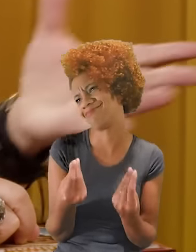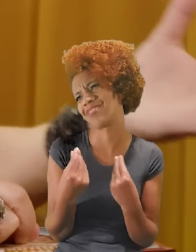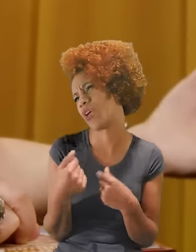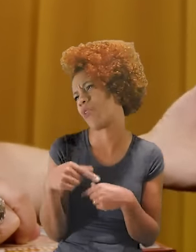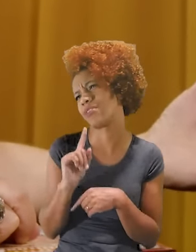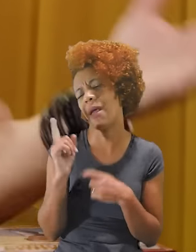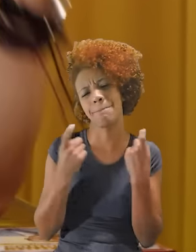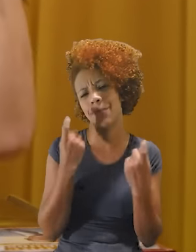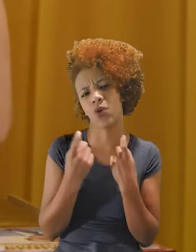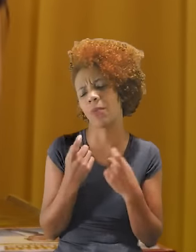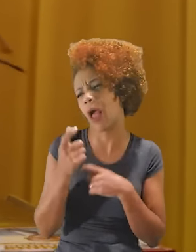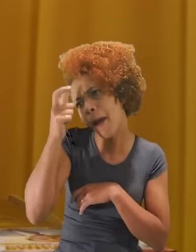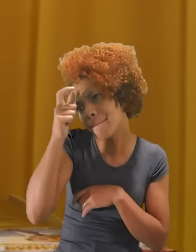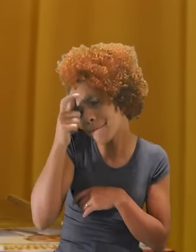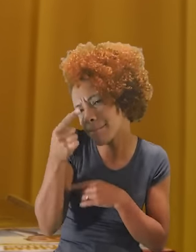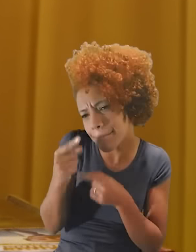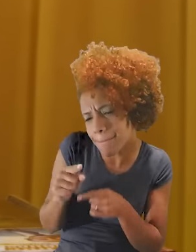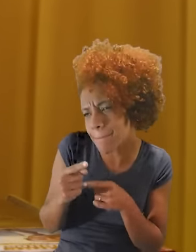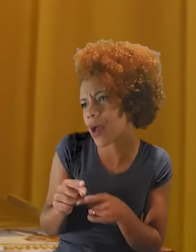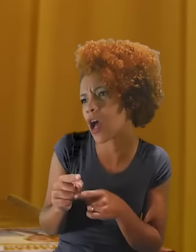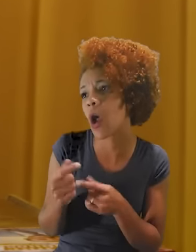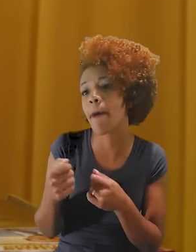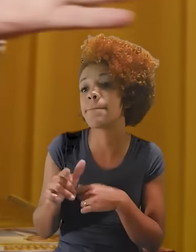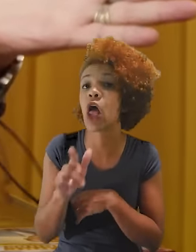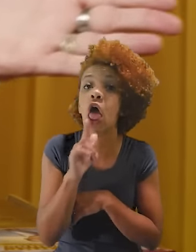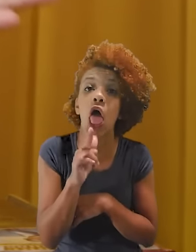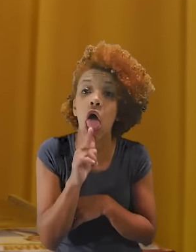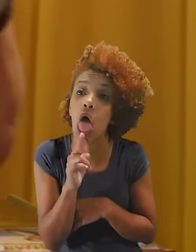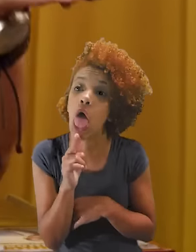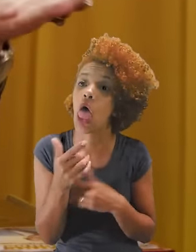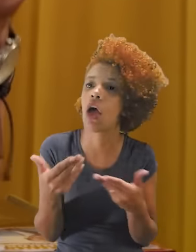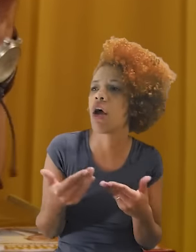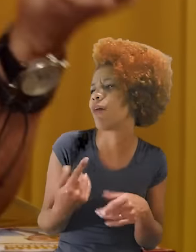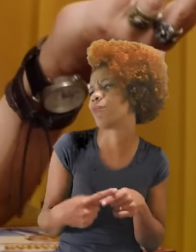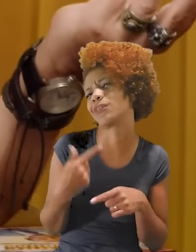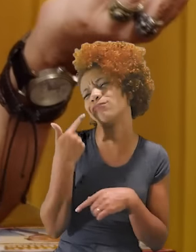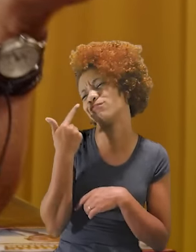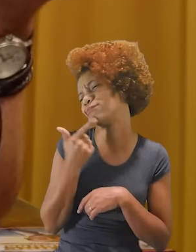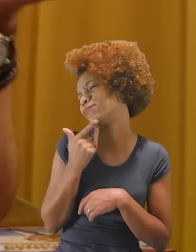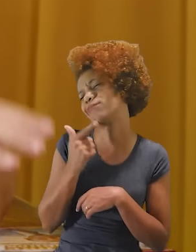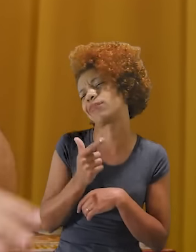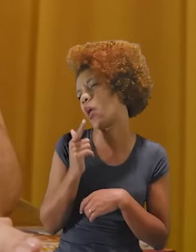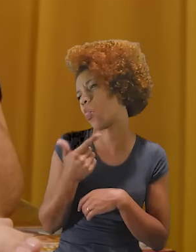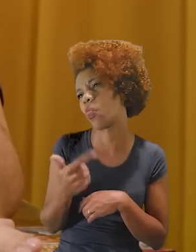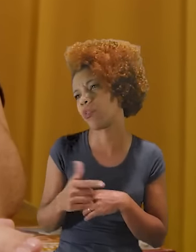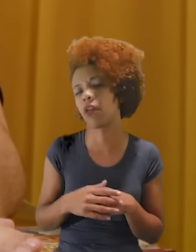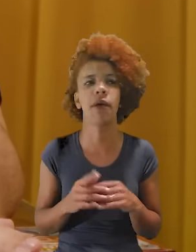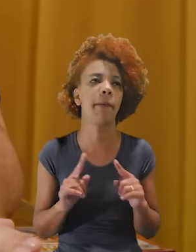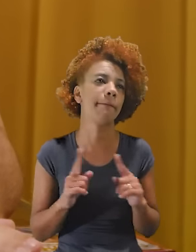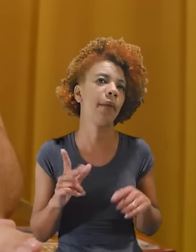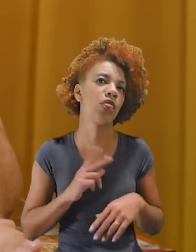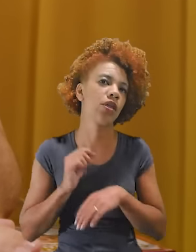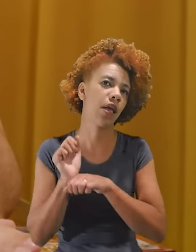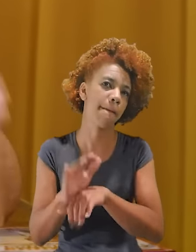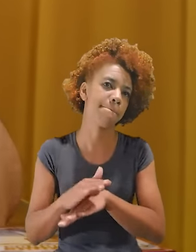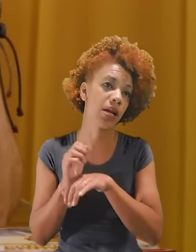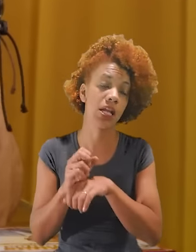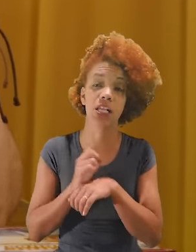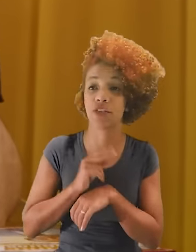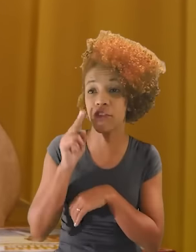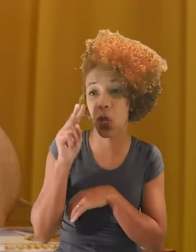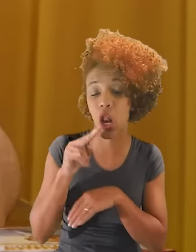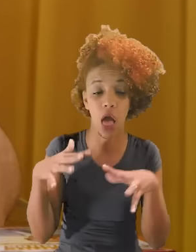velho, esse cara não tá preocupado com o filme, esse cara tá preocupado com um cacete. Ele foi assistir pra isso, preciso ver um pau aqui. Ah, entendi. Porque entendi. Não tem lógica. Você entendi. Fala assim, ah, nossa, na Pequena Sereia,